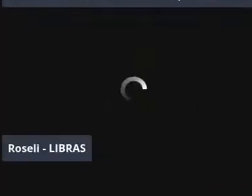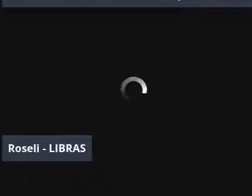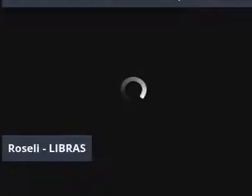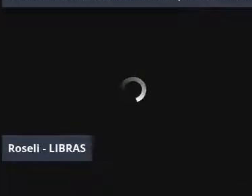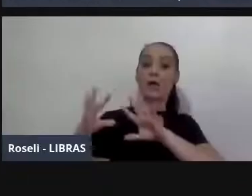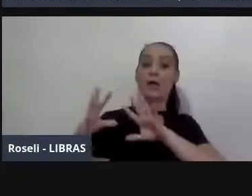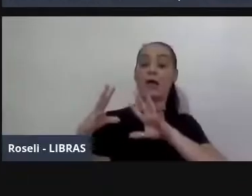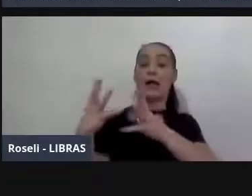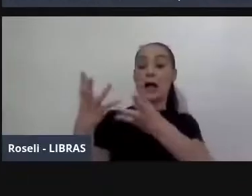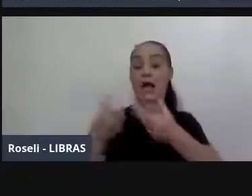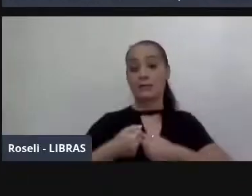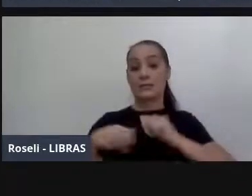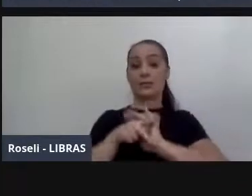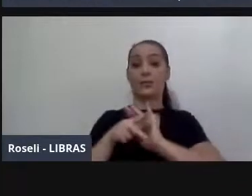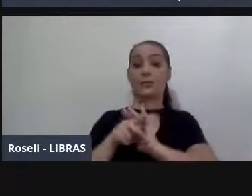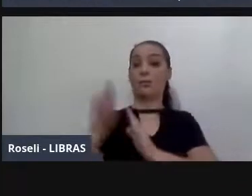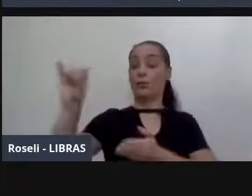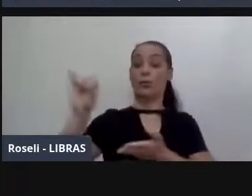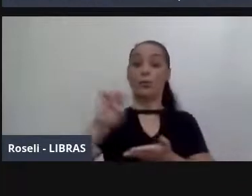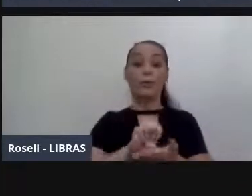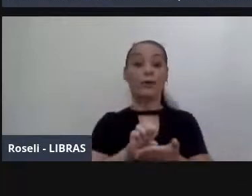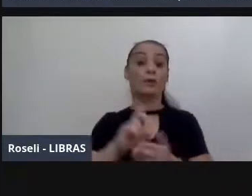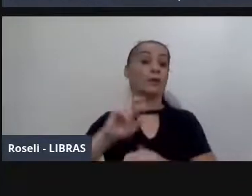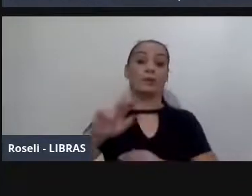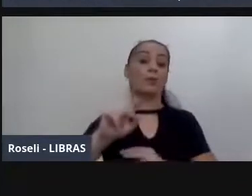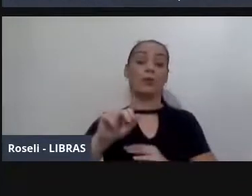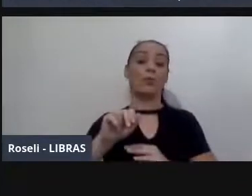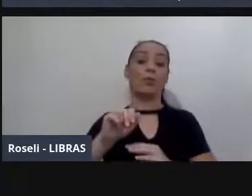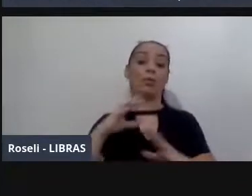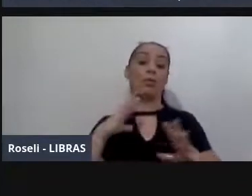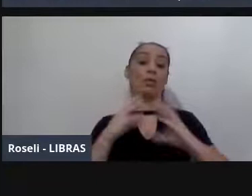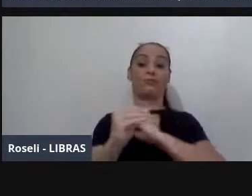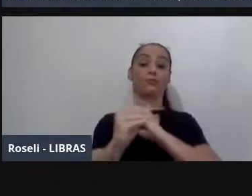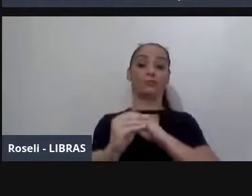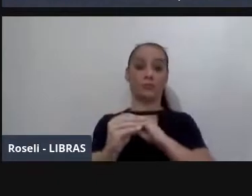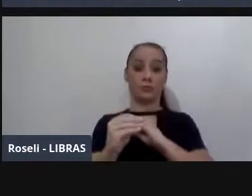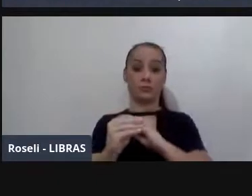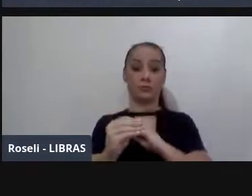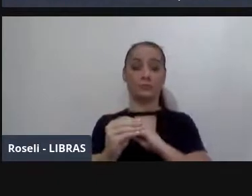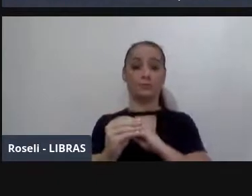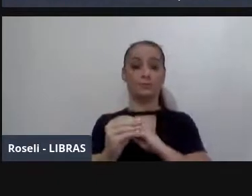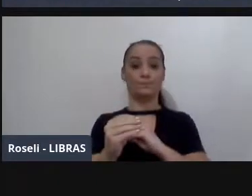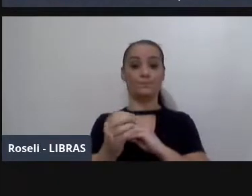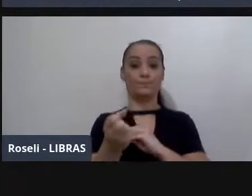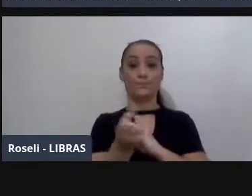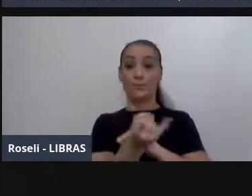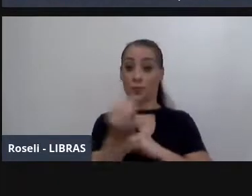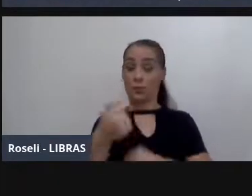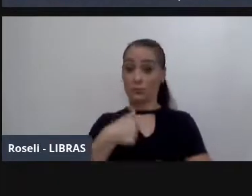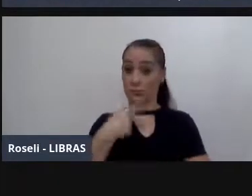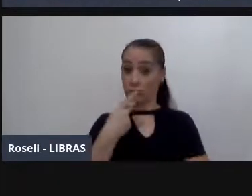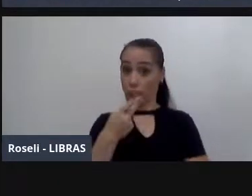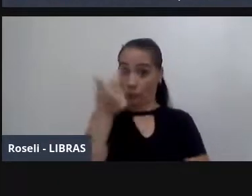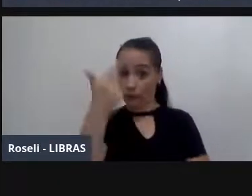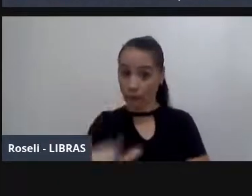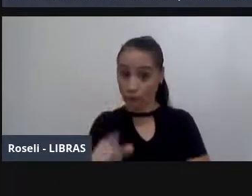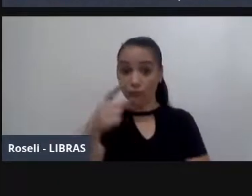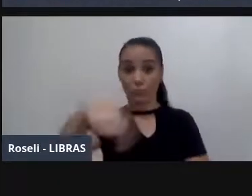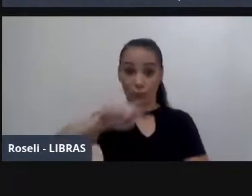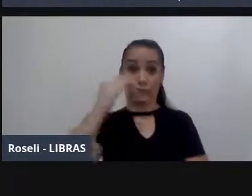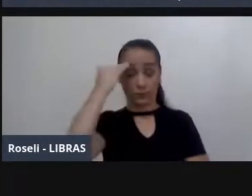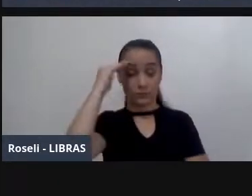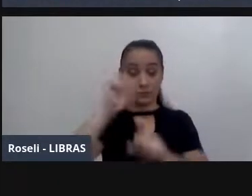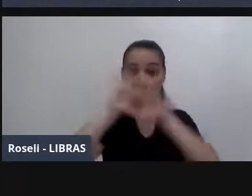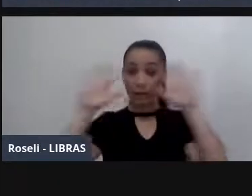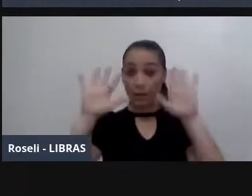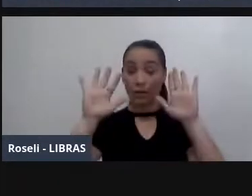imigrantes, não refugiados. E a qualidade, eu falei, eu repito para não ser mal compreendido, não sou a